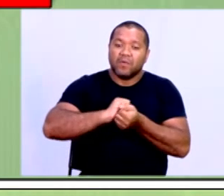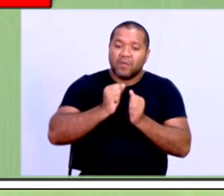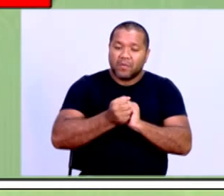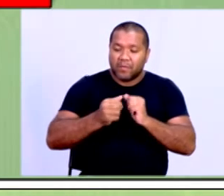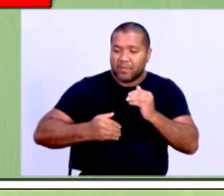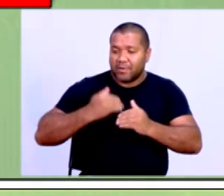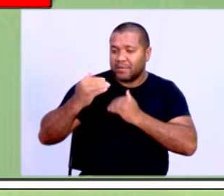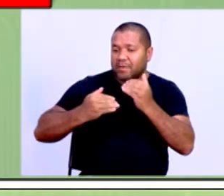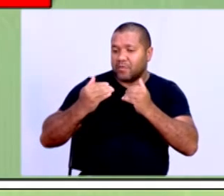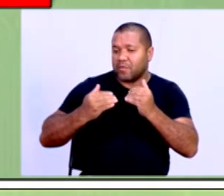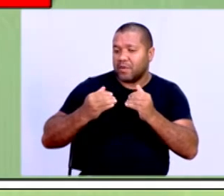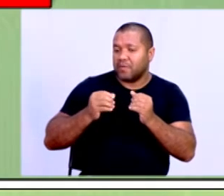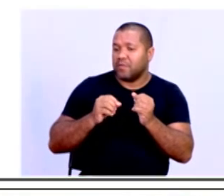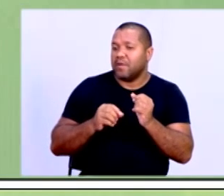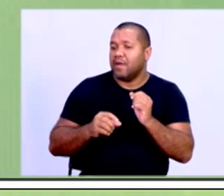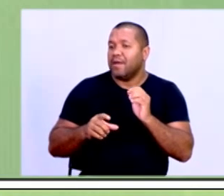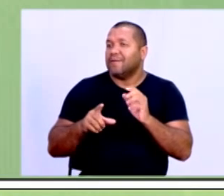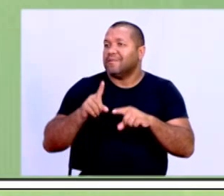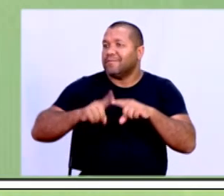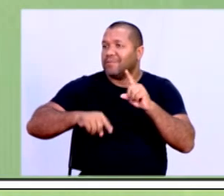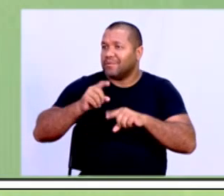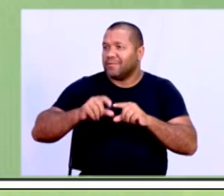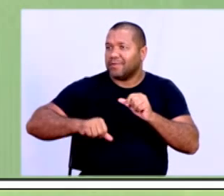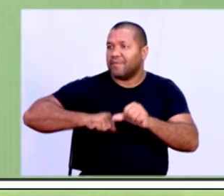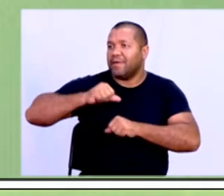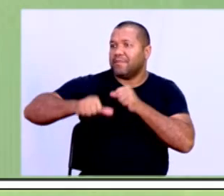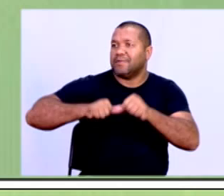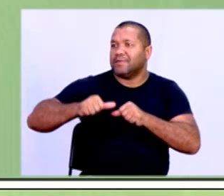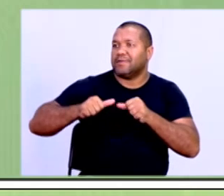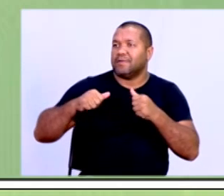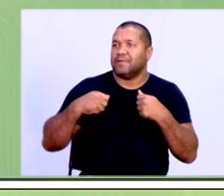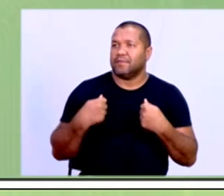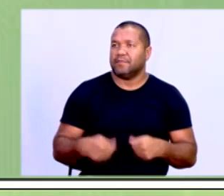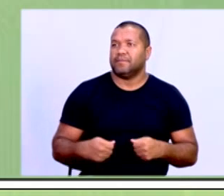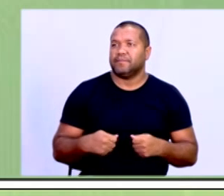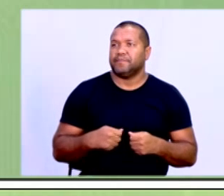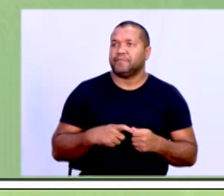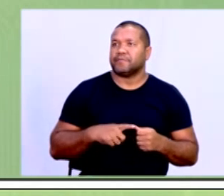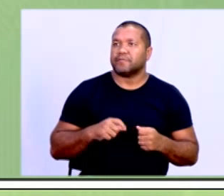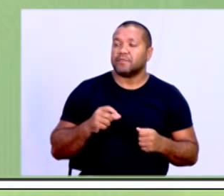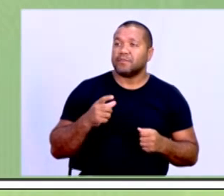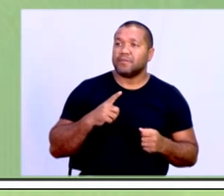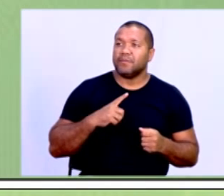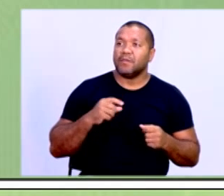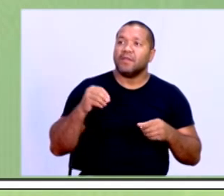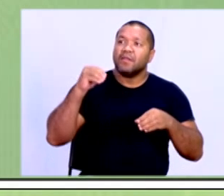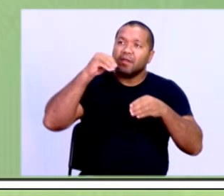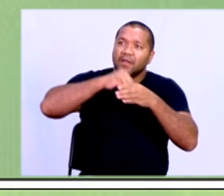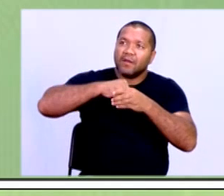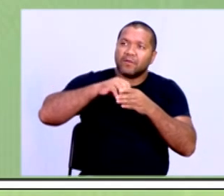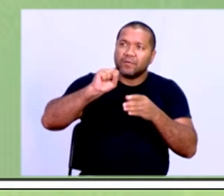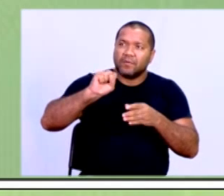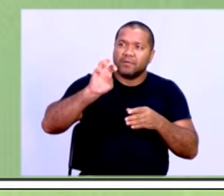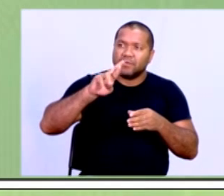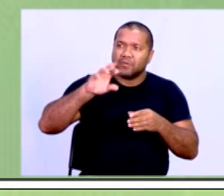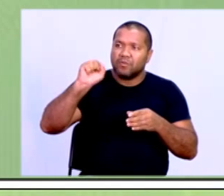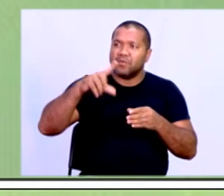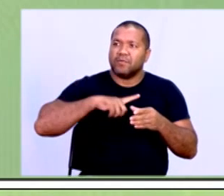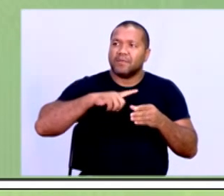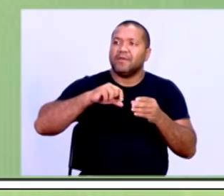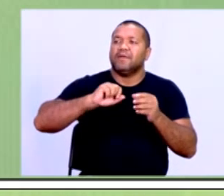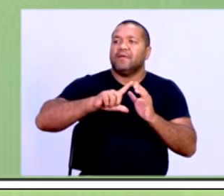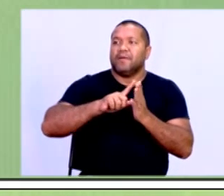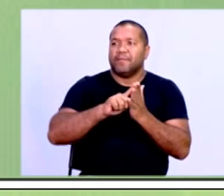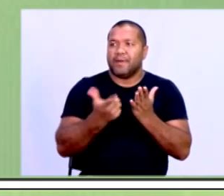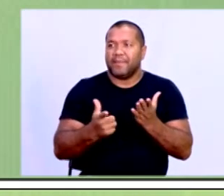as mudanças que ele vai precisar utilizar. No Scrum, existem 3 papéis.